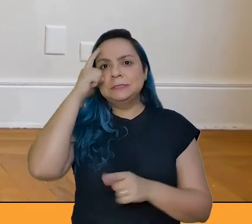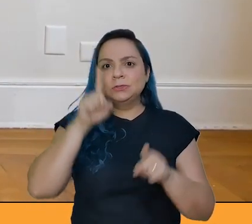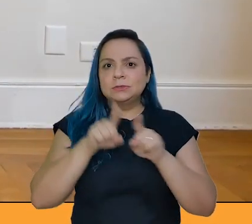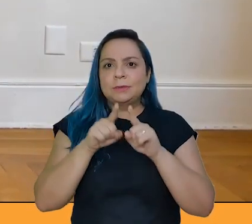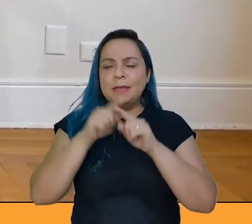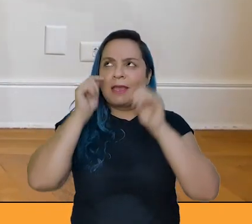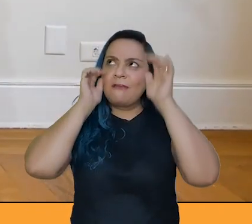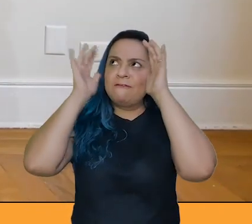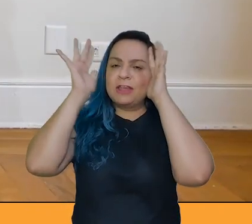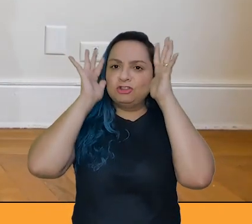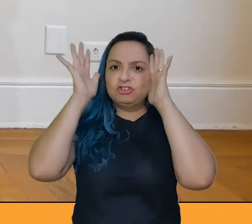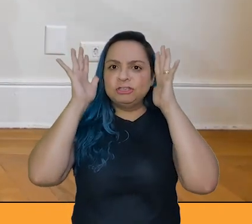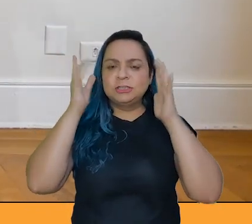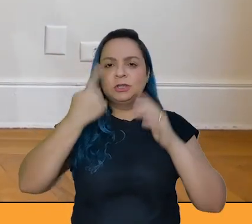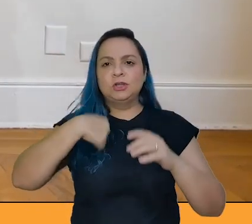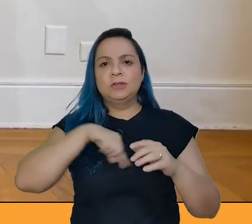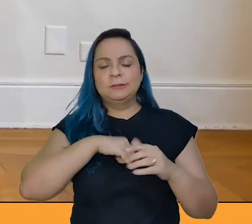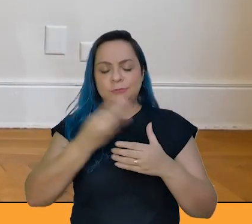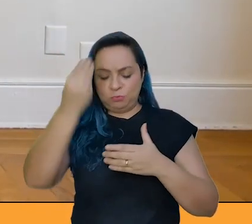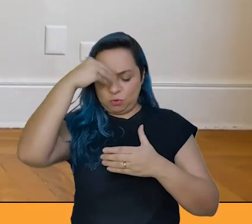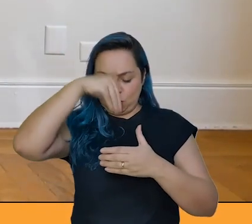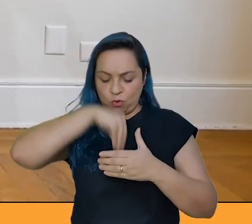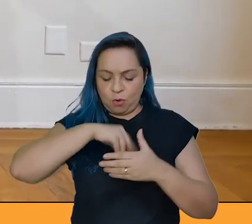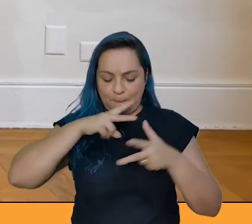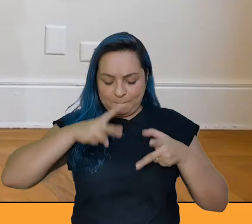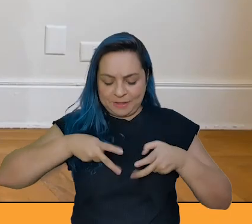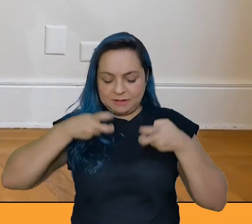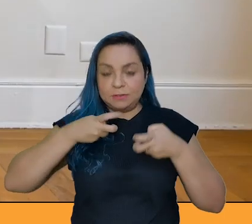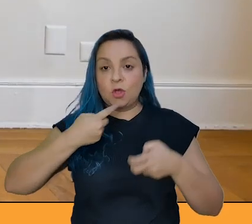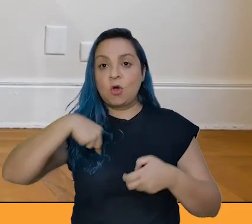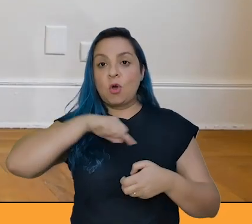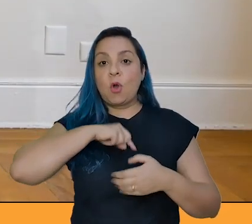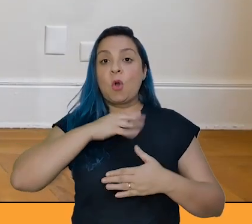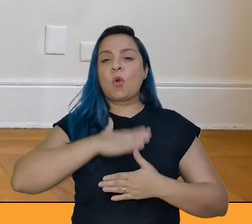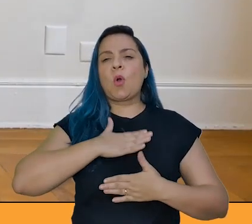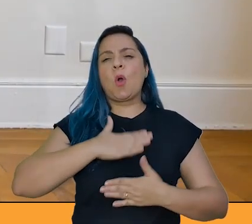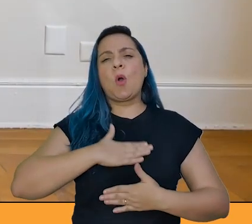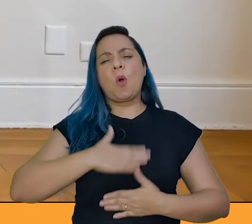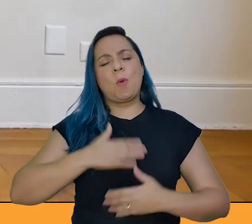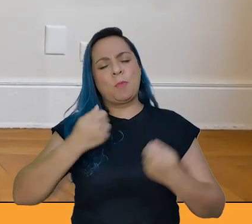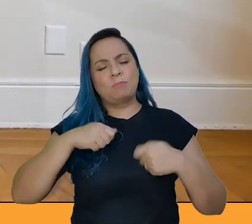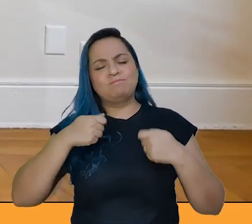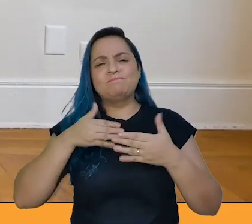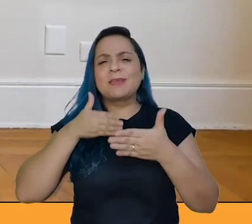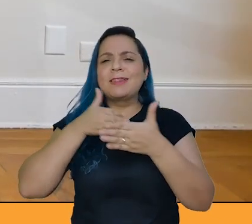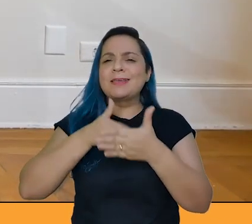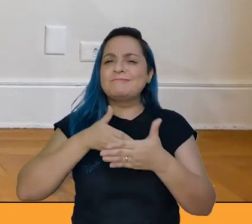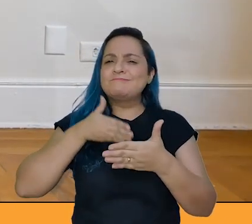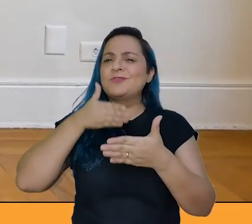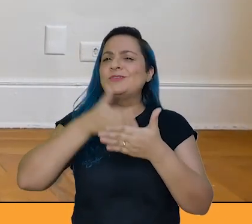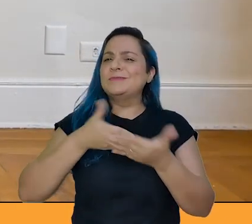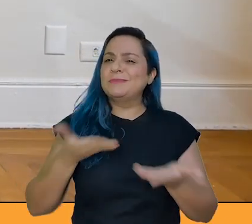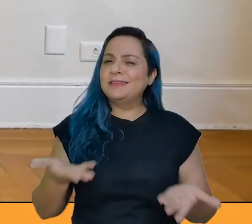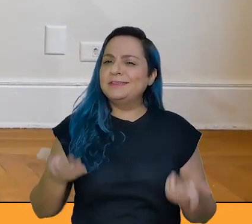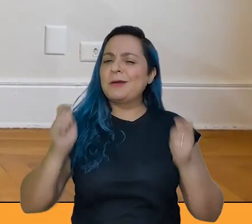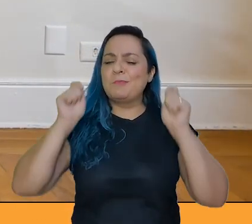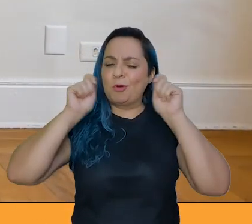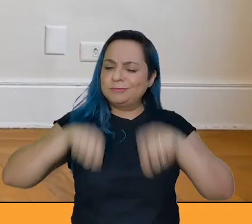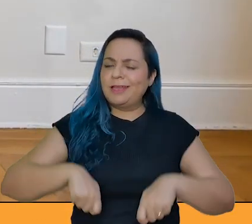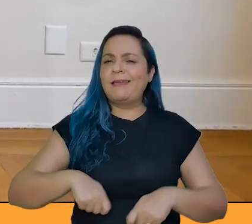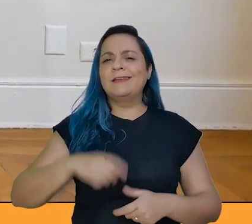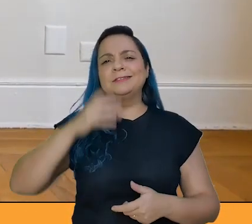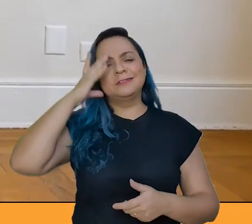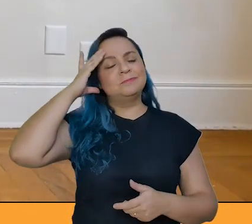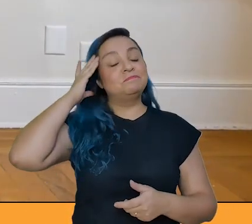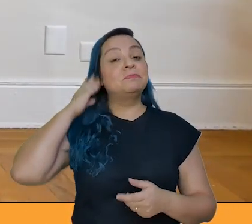está refletindo, a gente também está olhando para o nosso corpo, a gente está olhando para as nossas necessidades, a gente está olhando para as nossas